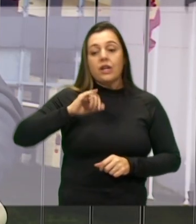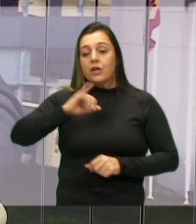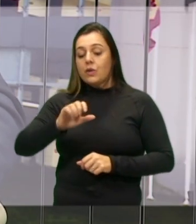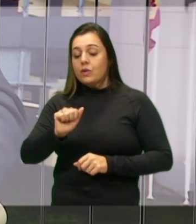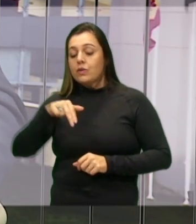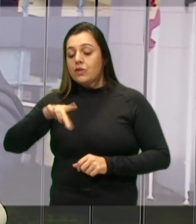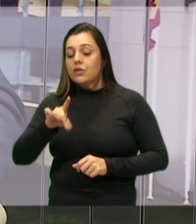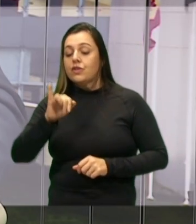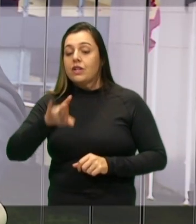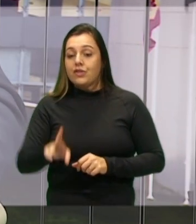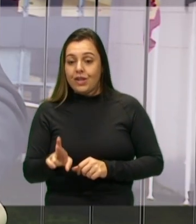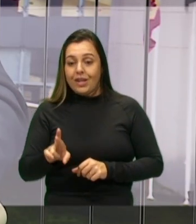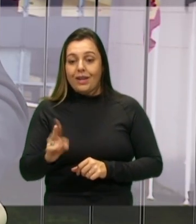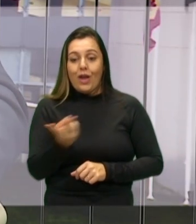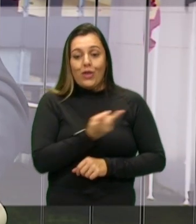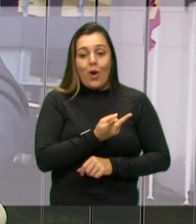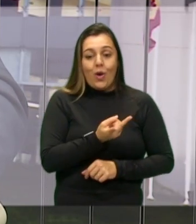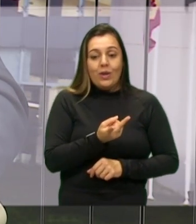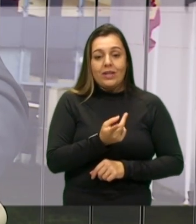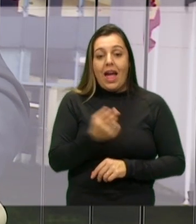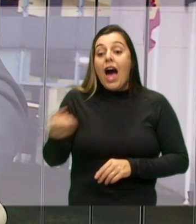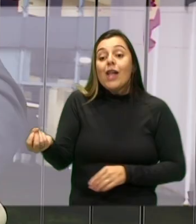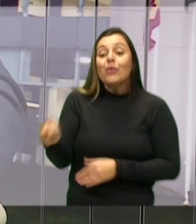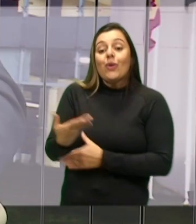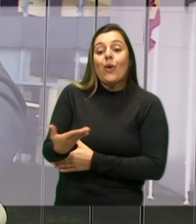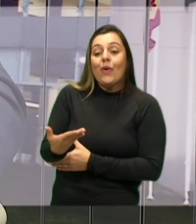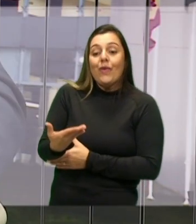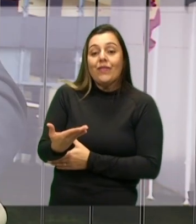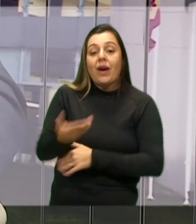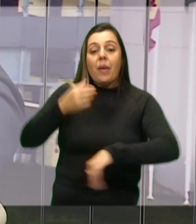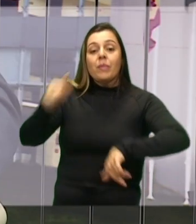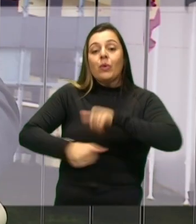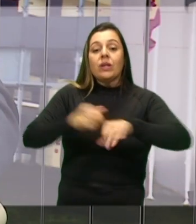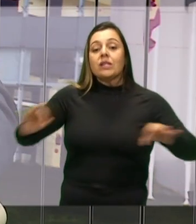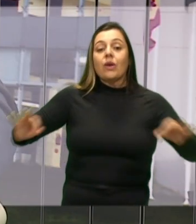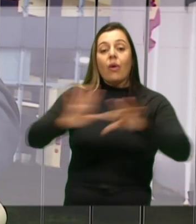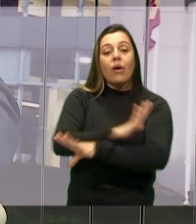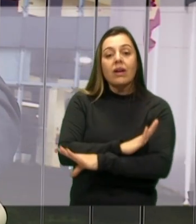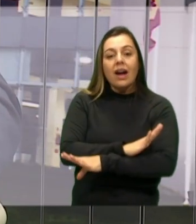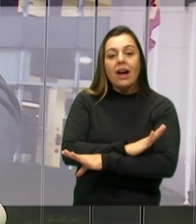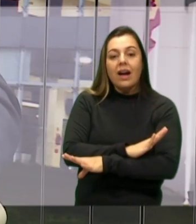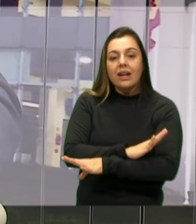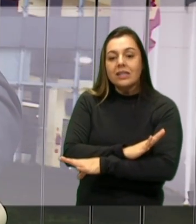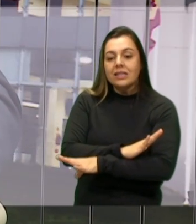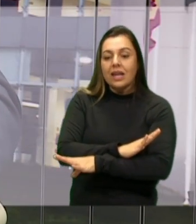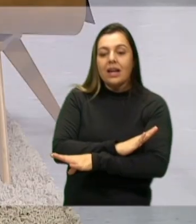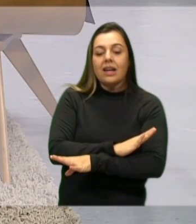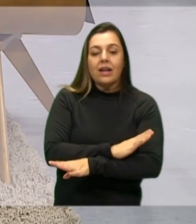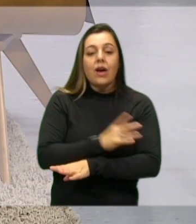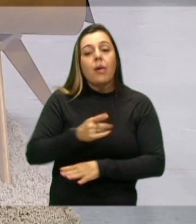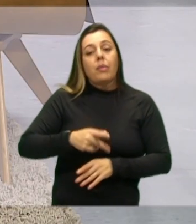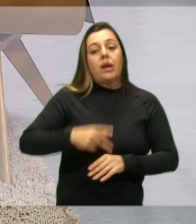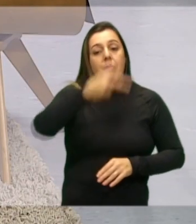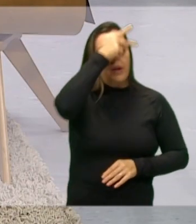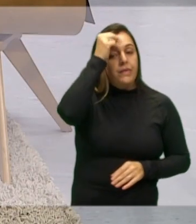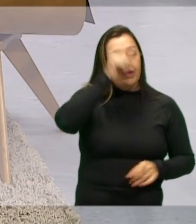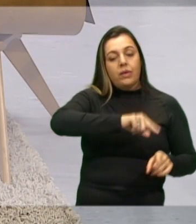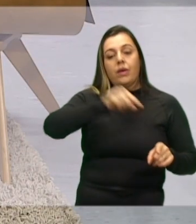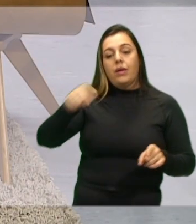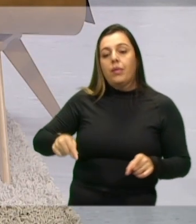Jandir Bellini. Essa questão nova, vamos dizer assim, dessa mudança total, é uma mudança radical, tanto para a Prefeitura quanto para a